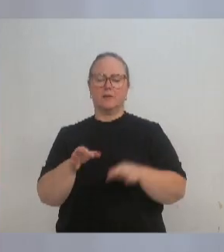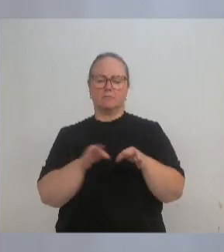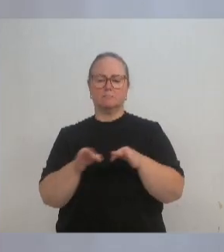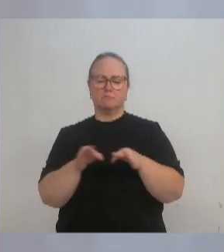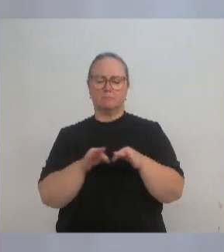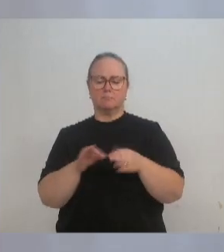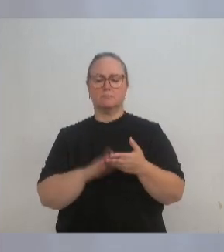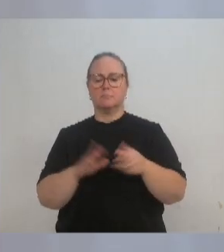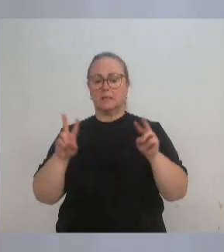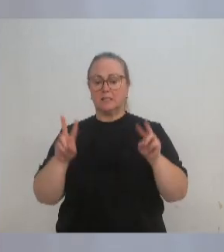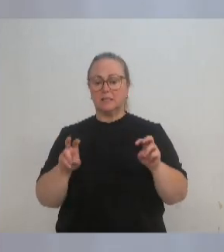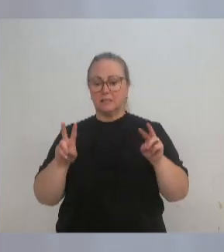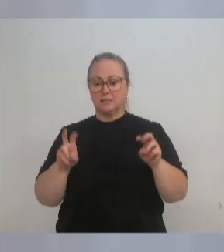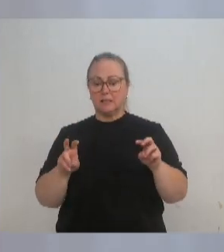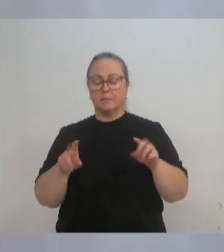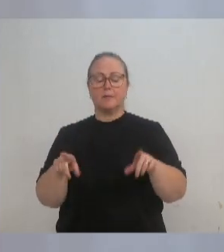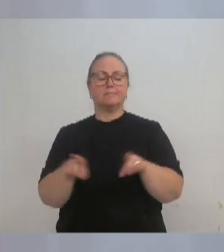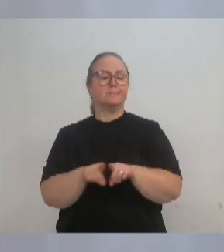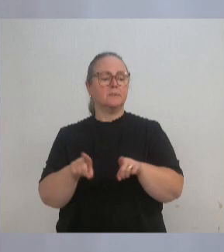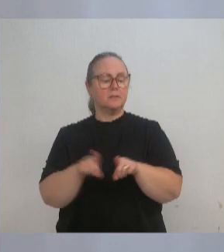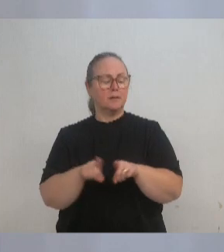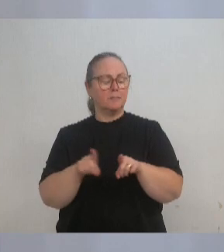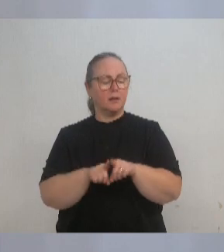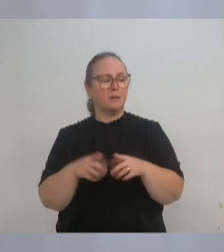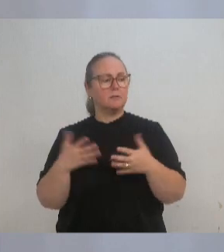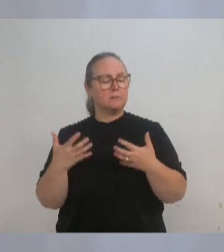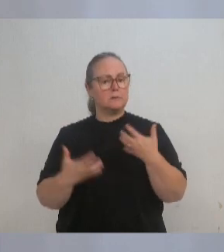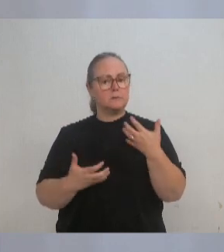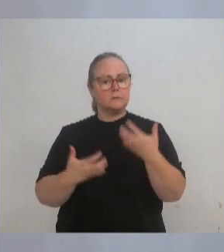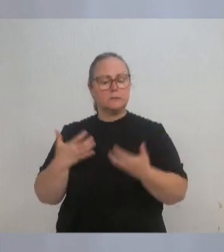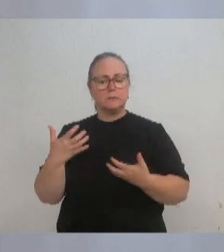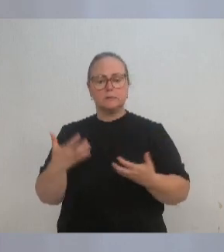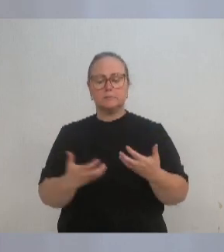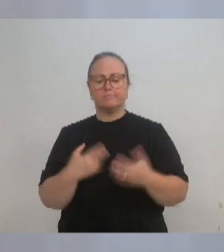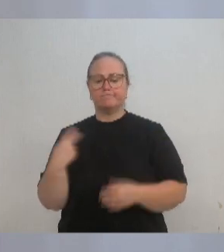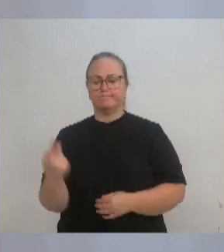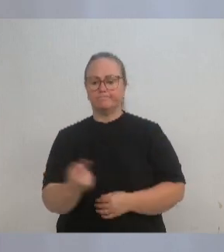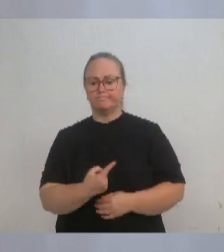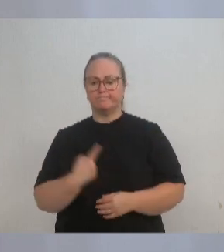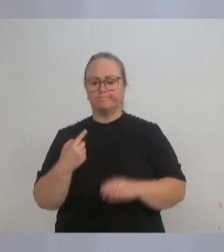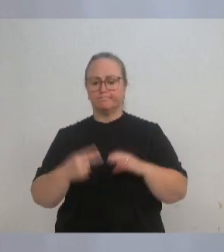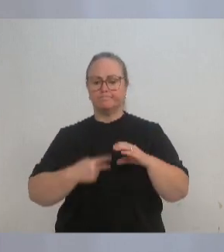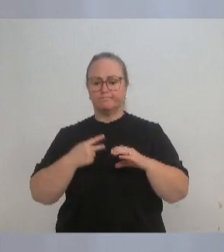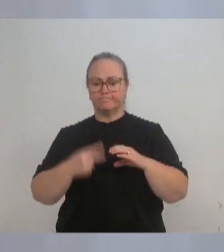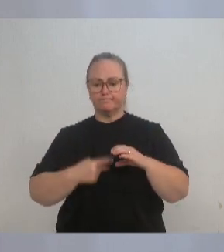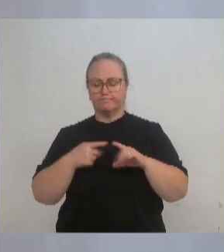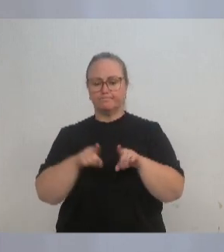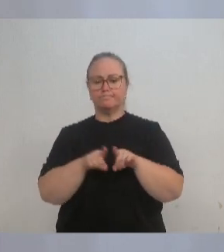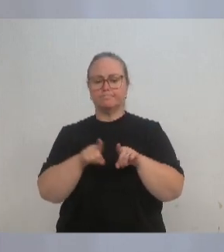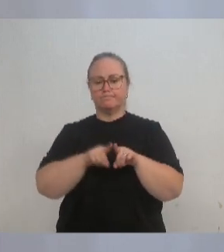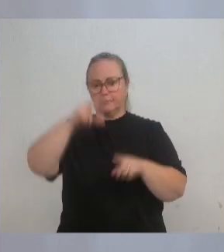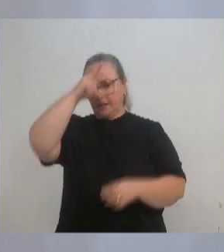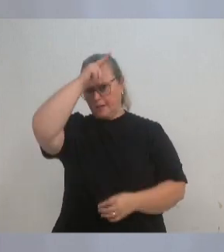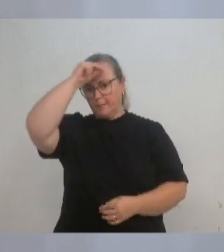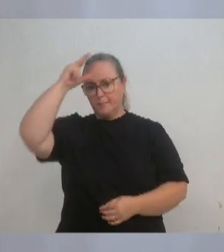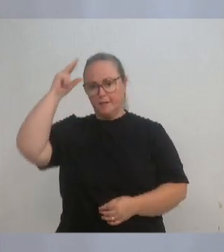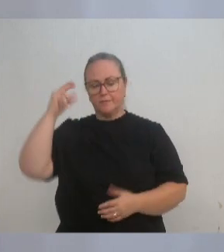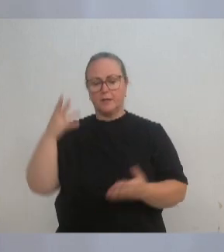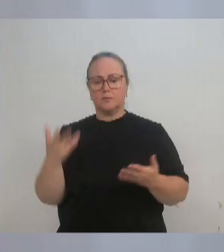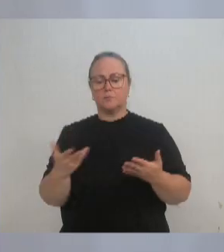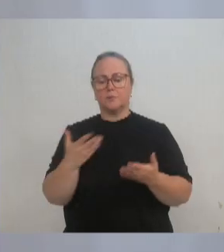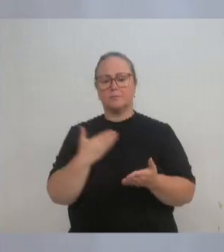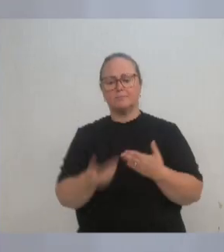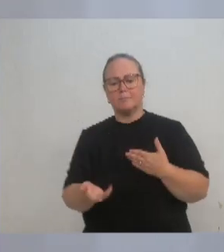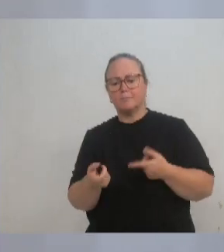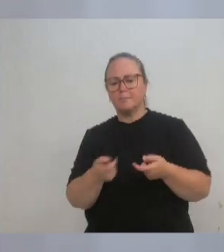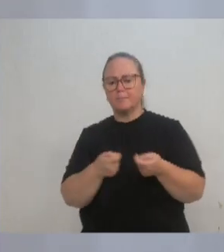que está tomando uma proporção que esta Casa Legislativa e que o Poder Executivo está perdendo